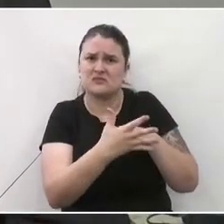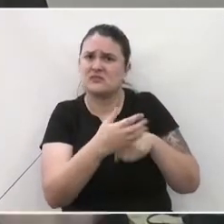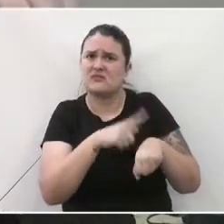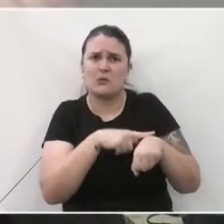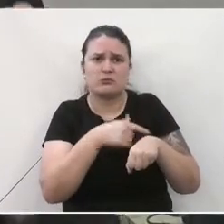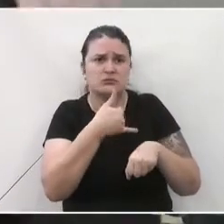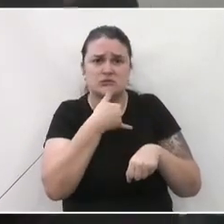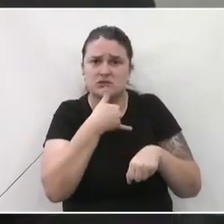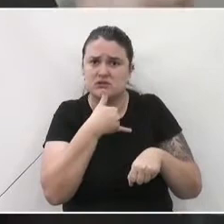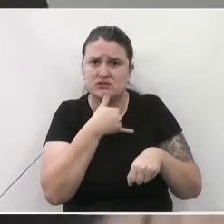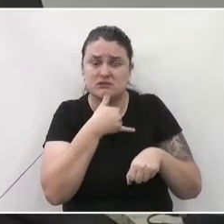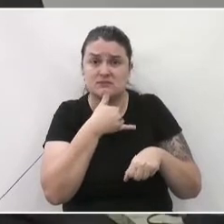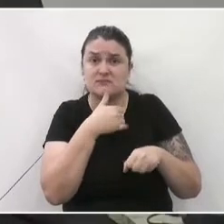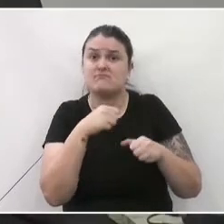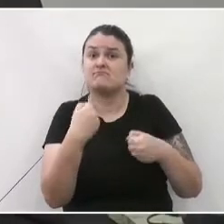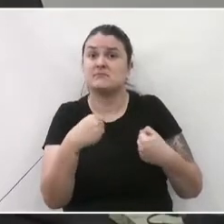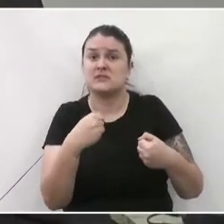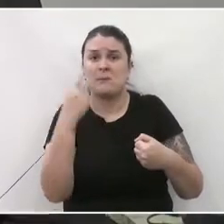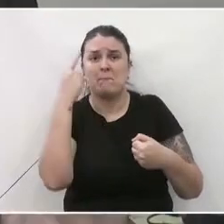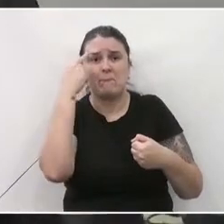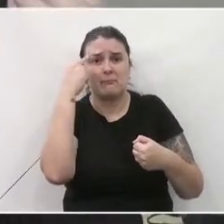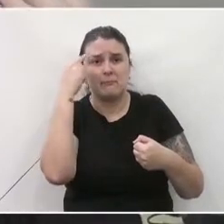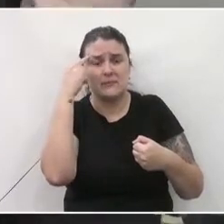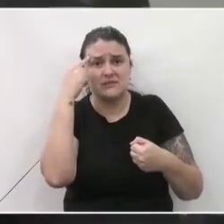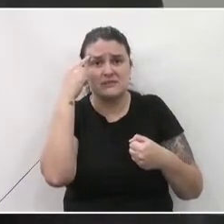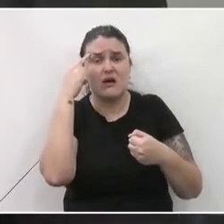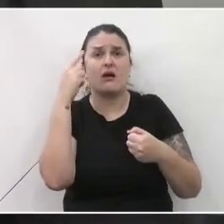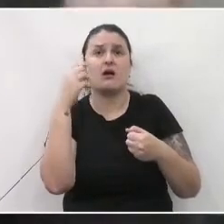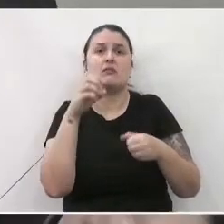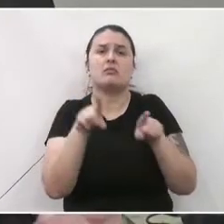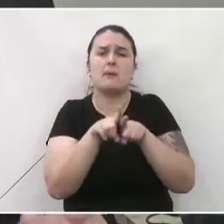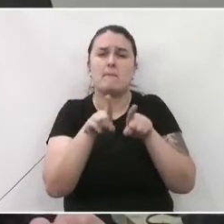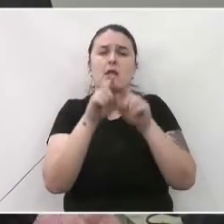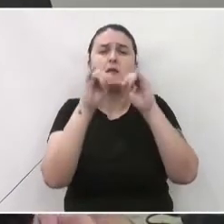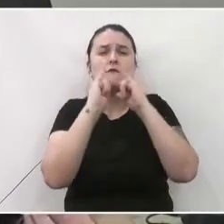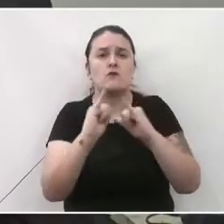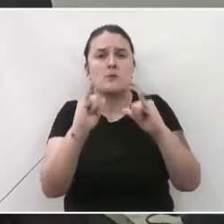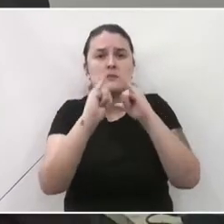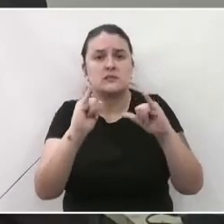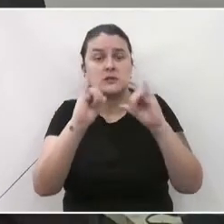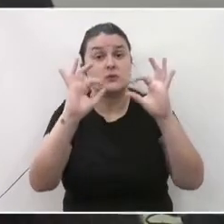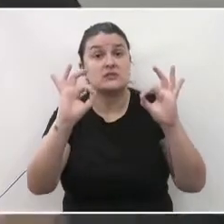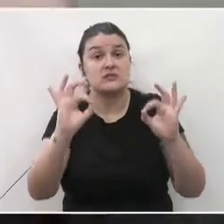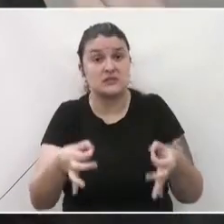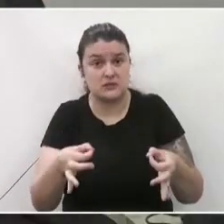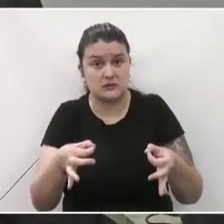pandemia. Acho que nós temos que passar informações